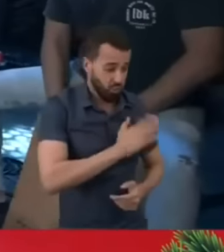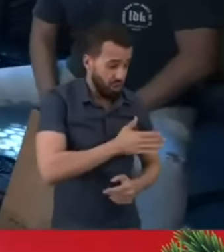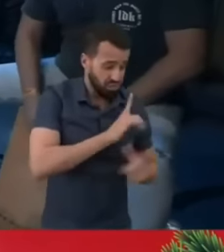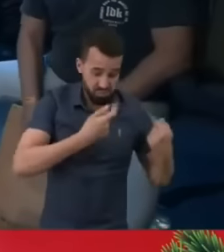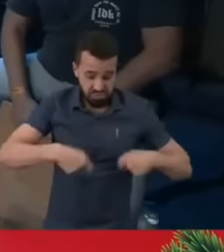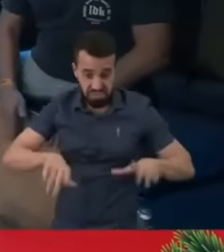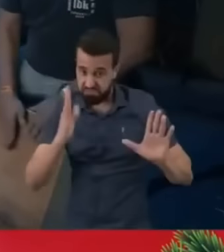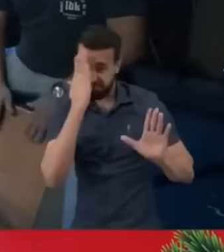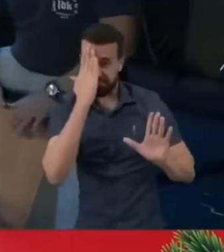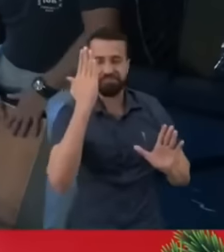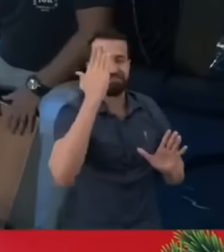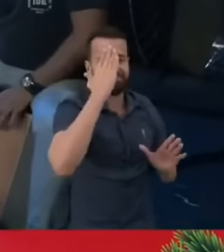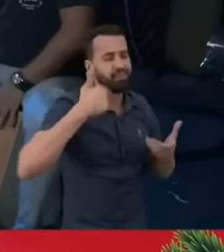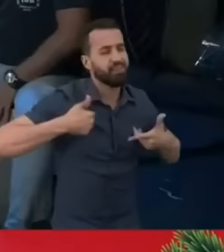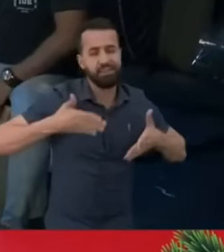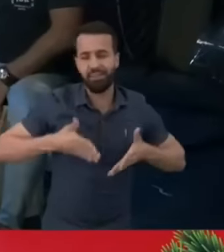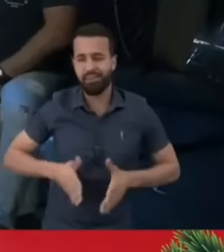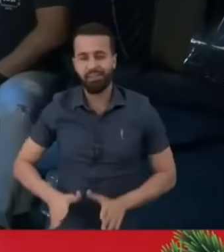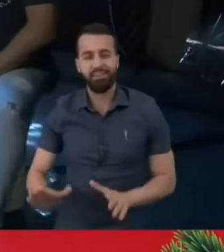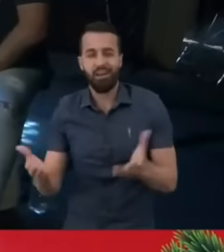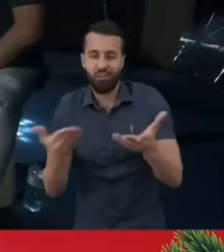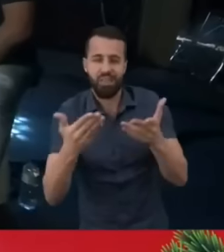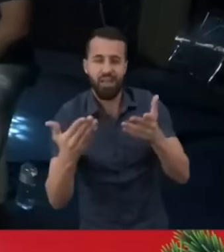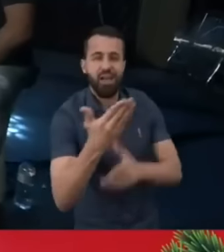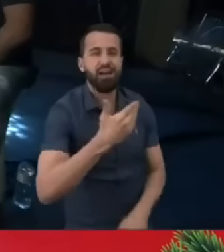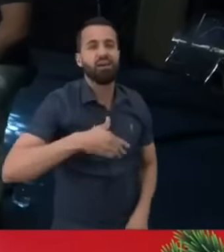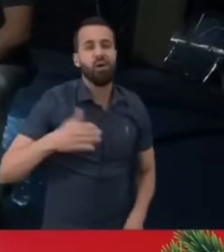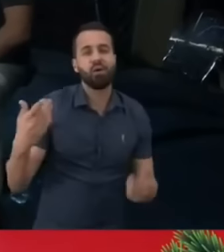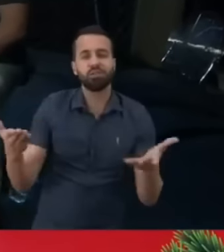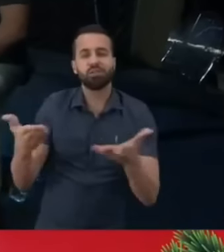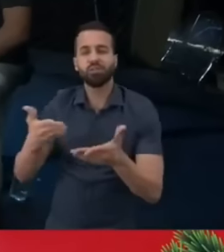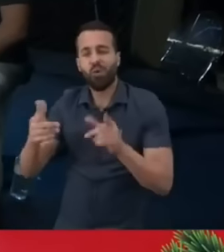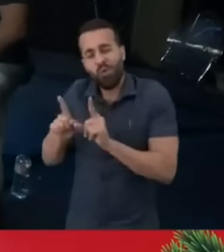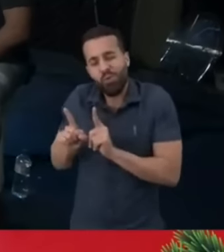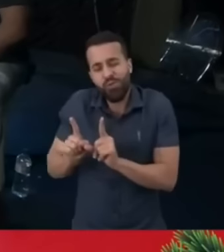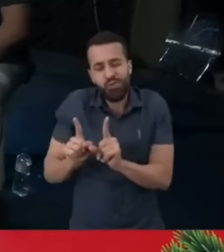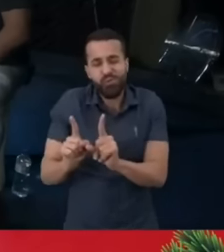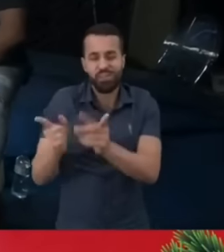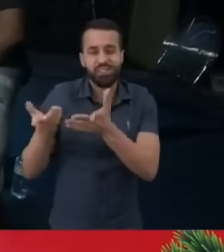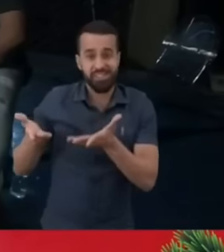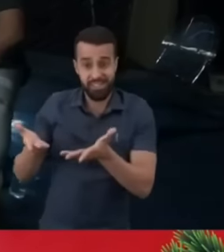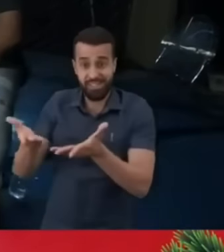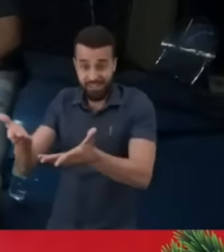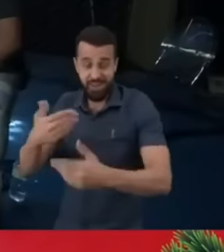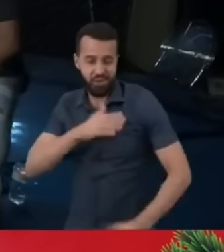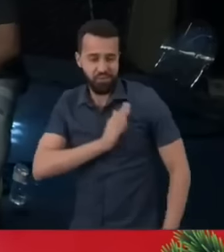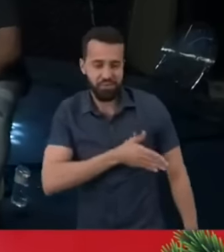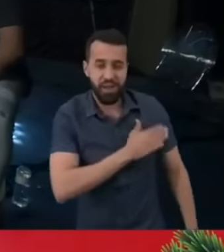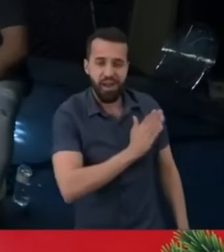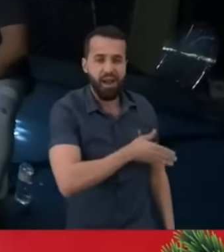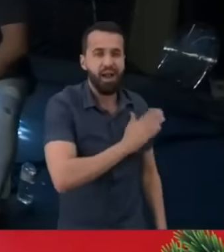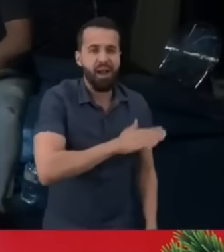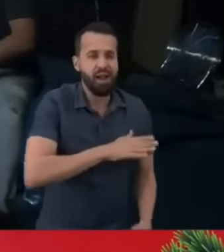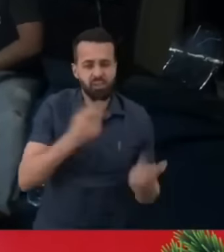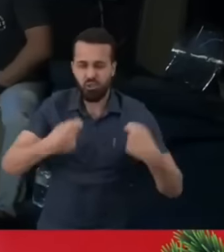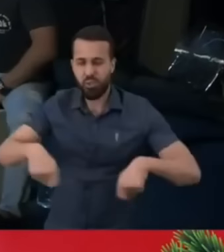precisa saber. Hoje eu tô com você. O coração nem